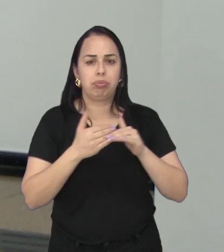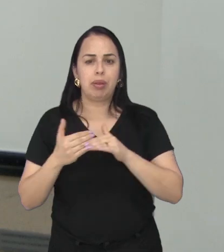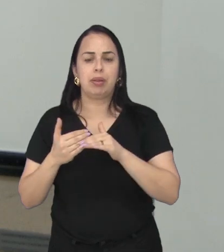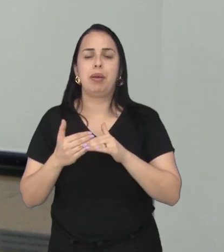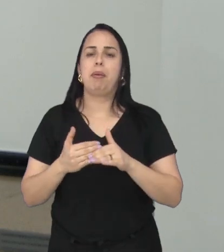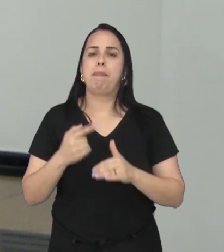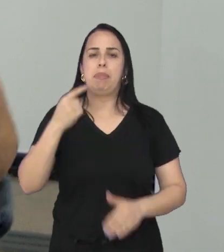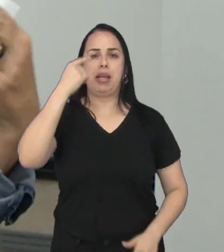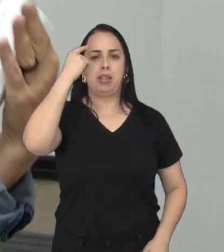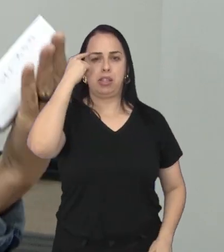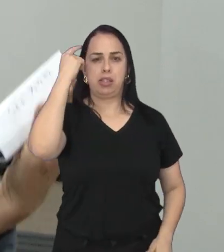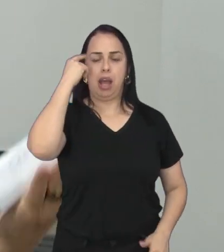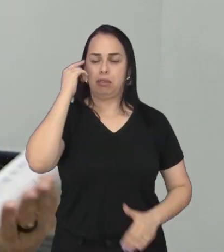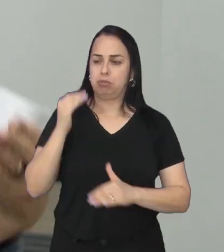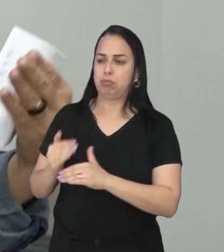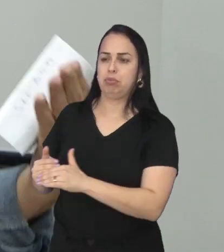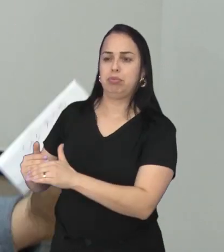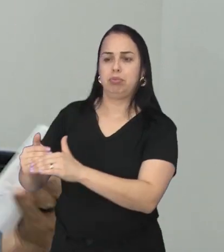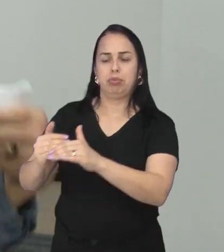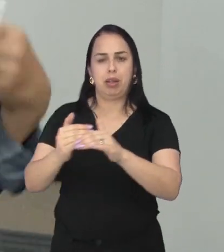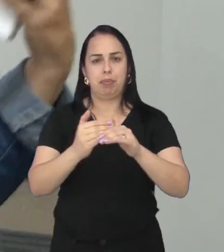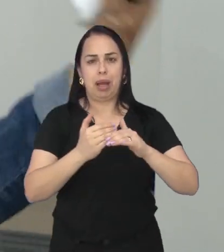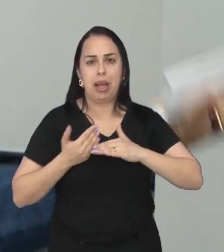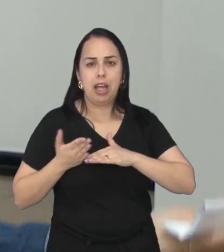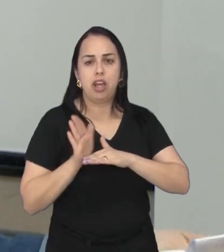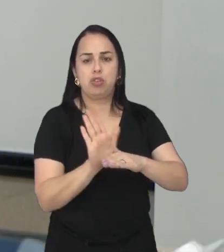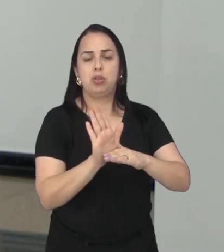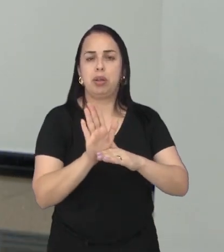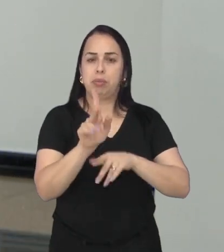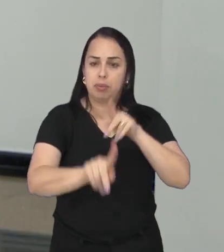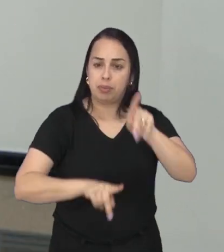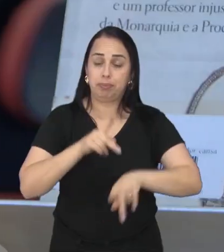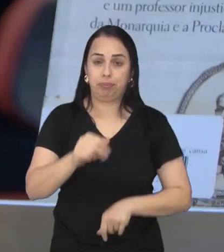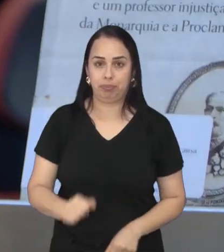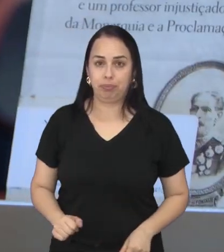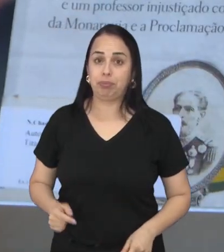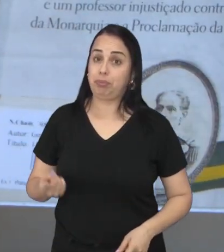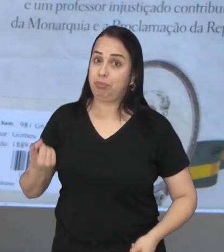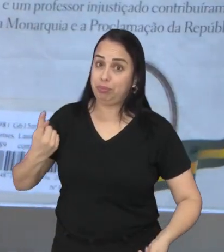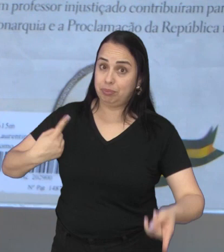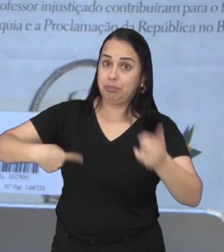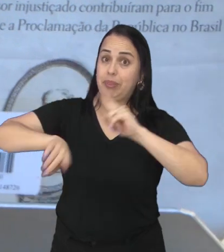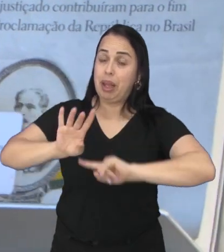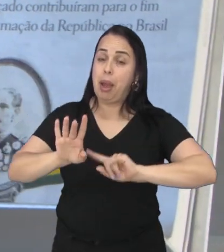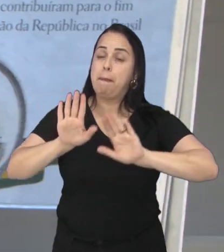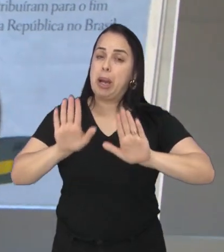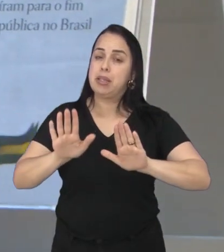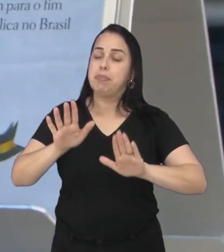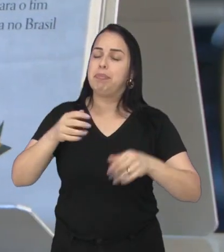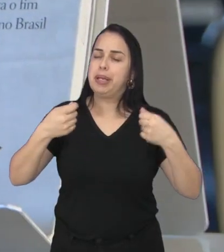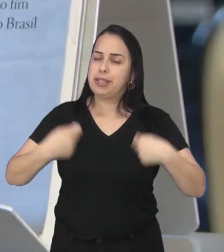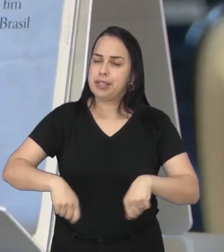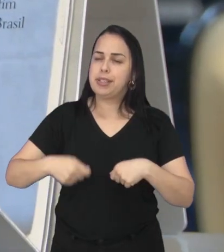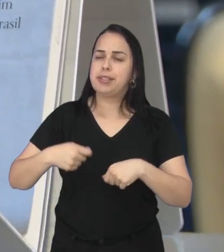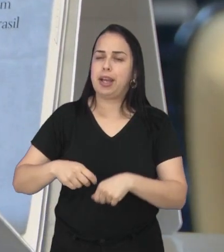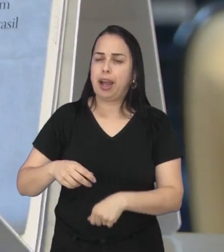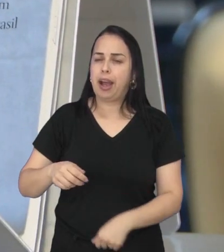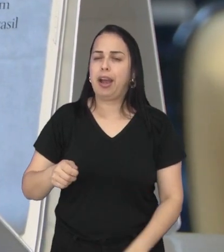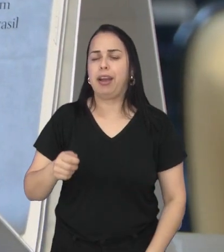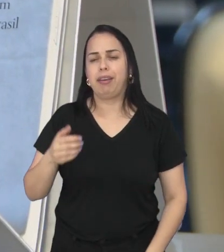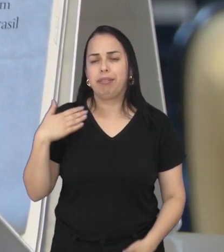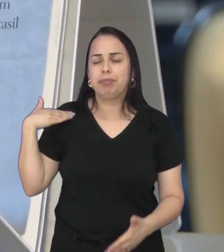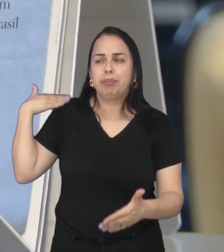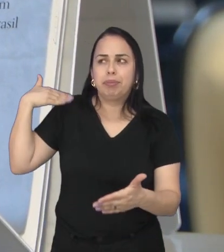casa, né? É você pensar numa república do bem comum e para o povo. Mesmo com os avanços, é preciso reconhecer